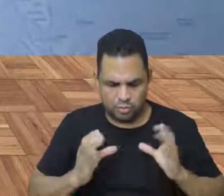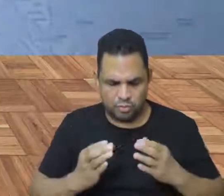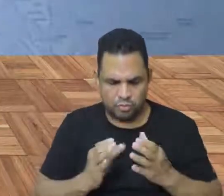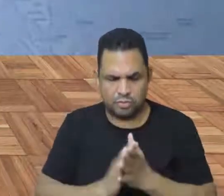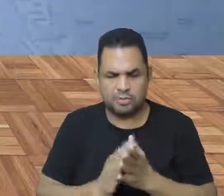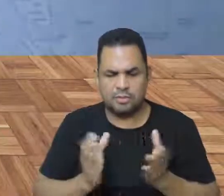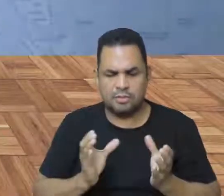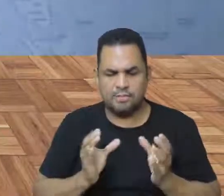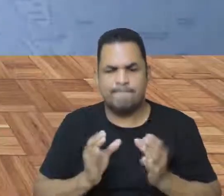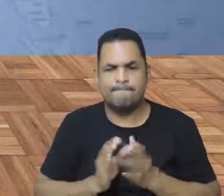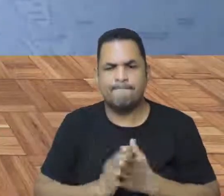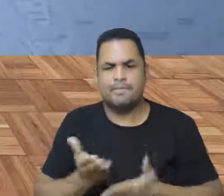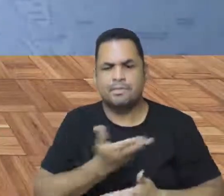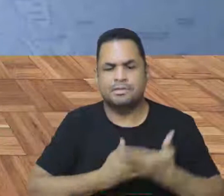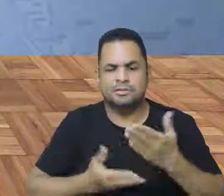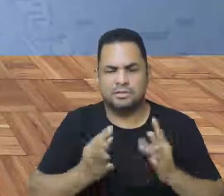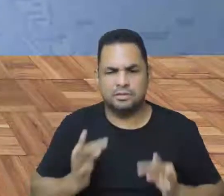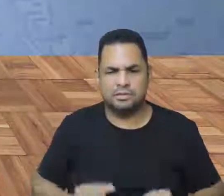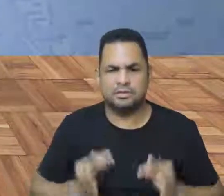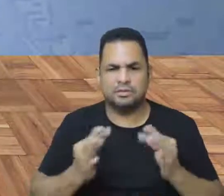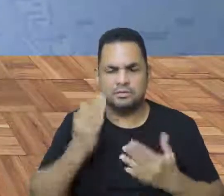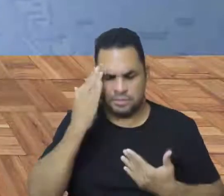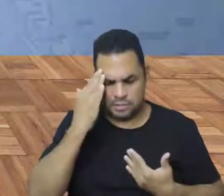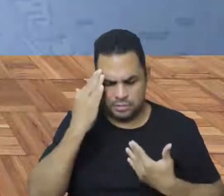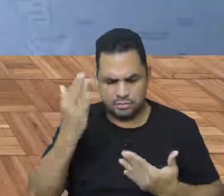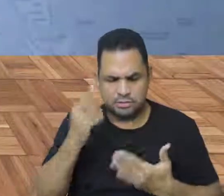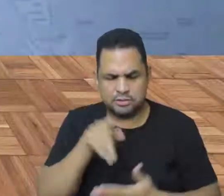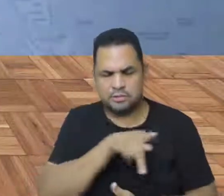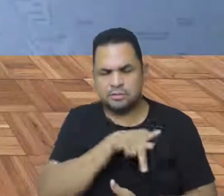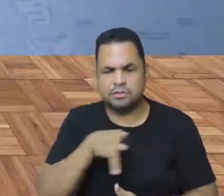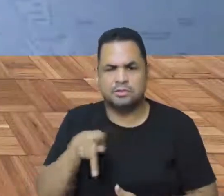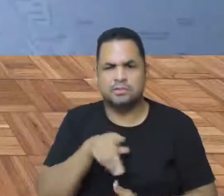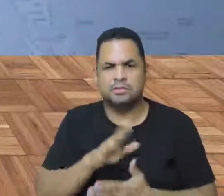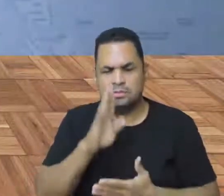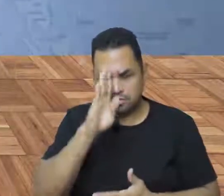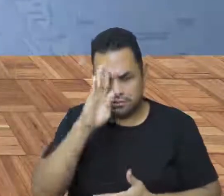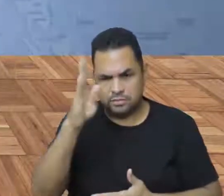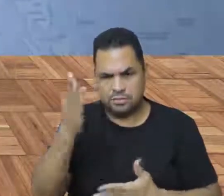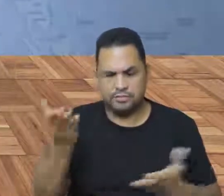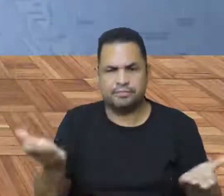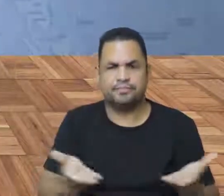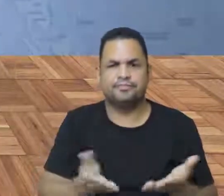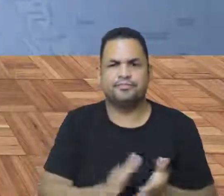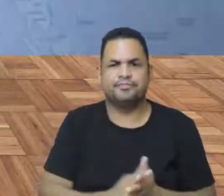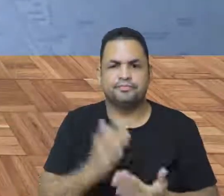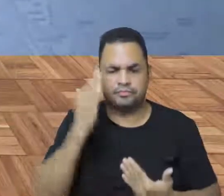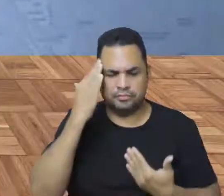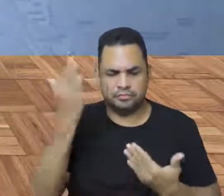Tecnológica e principalmente a vocês, professores. O meu muito obrigado